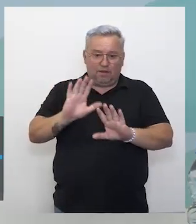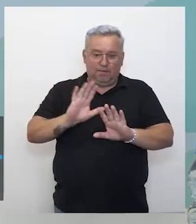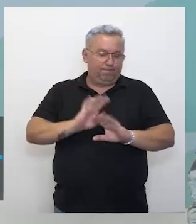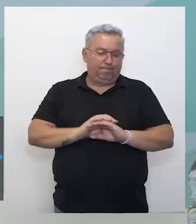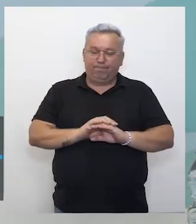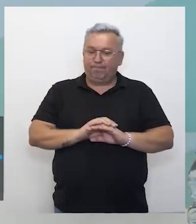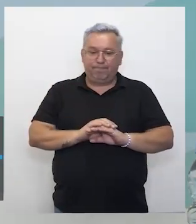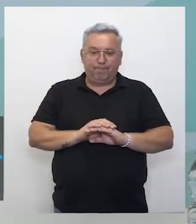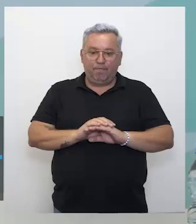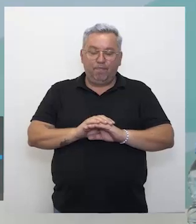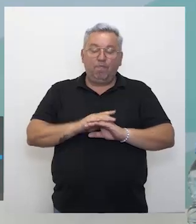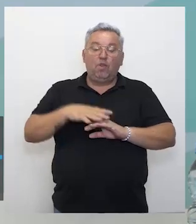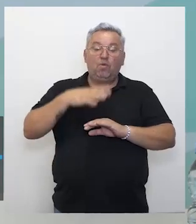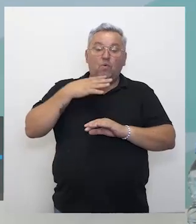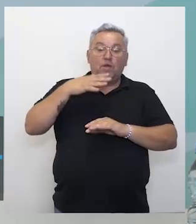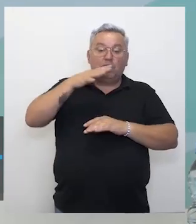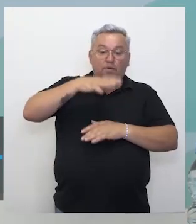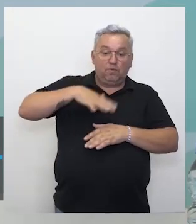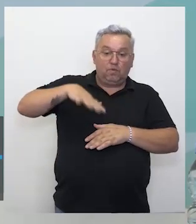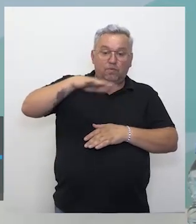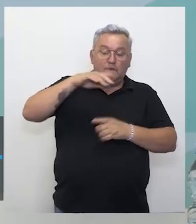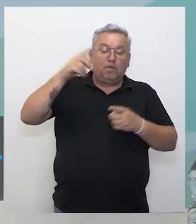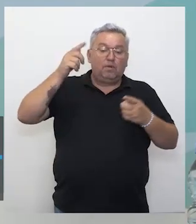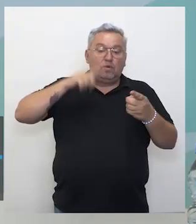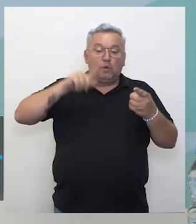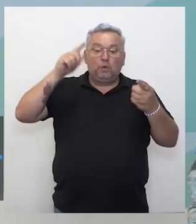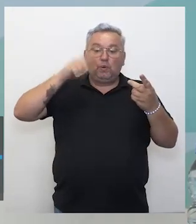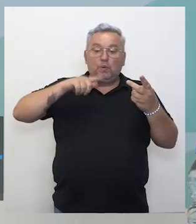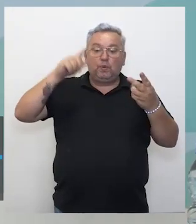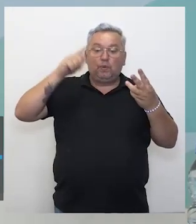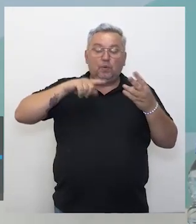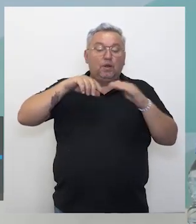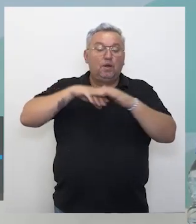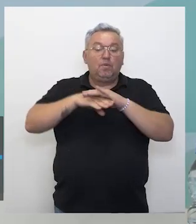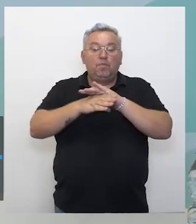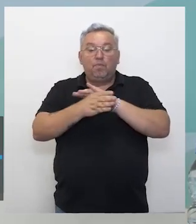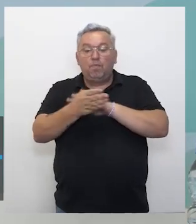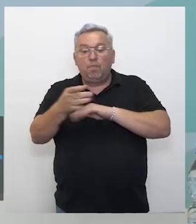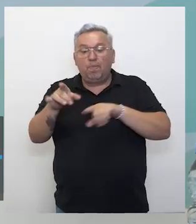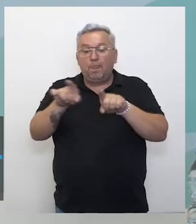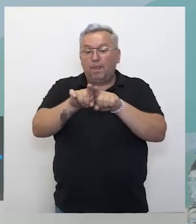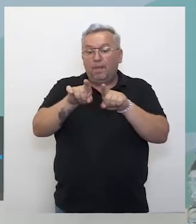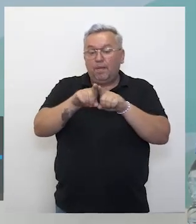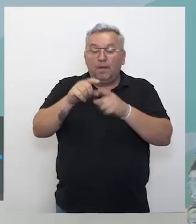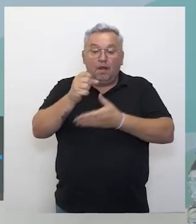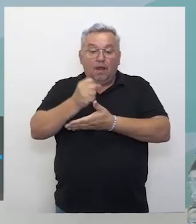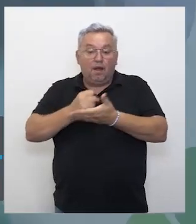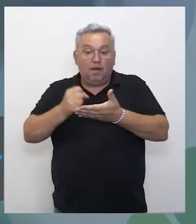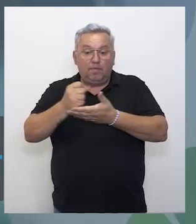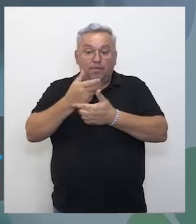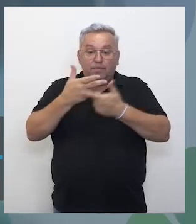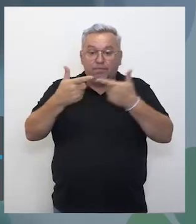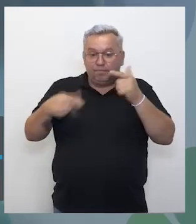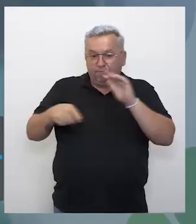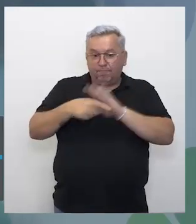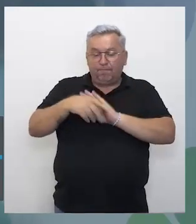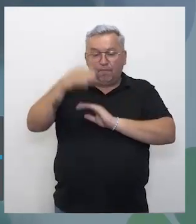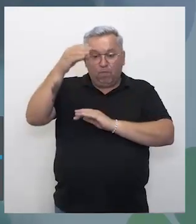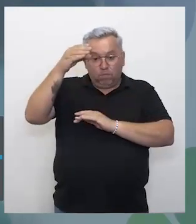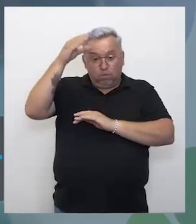é, né? O senso comum é dado pela repetição, é dado pela tradição, é a base de um determinado conhecimento que